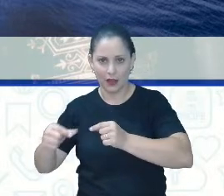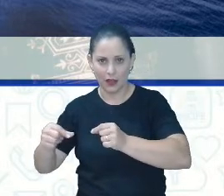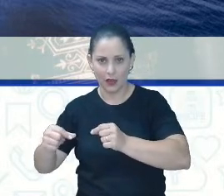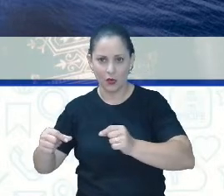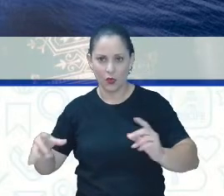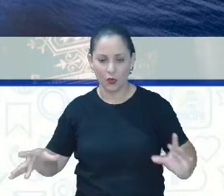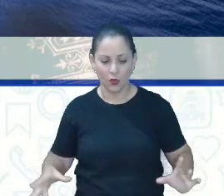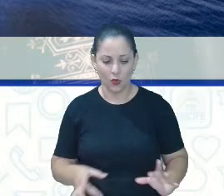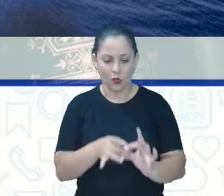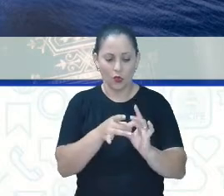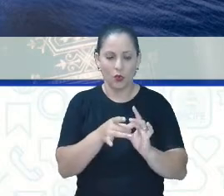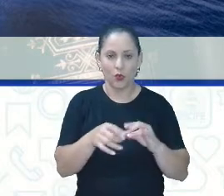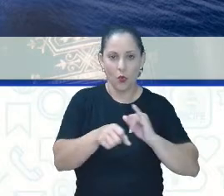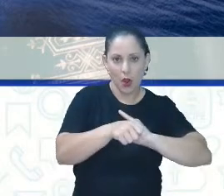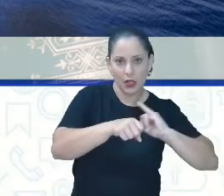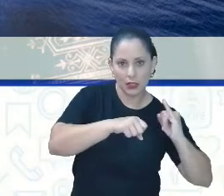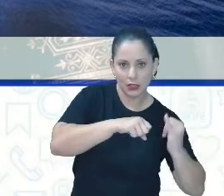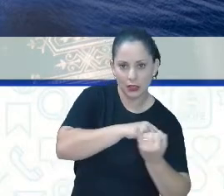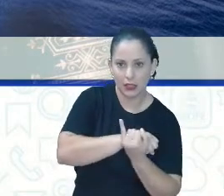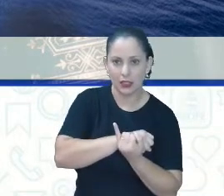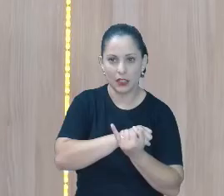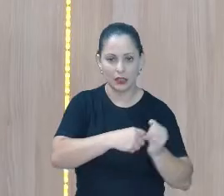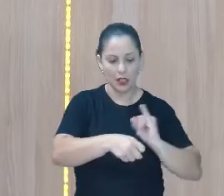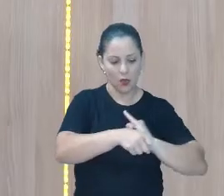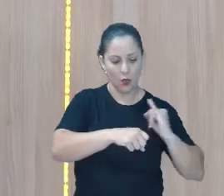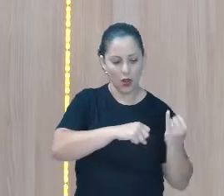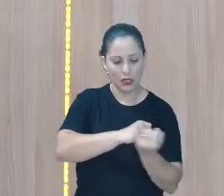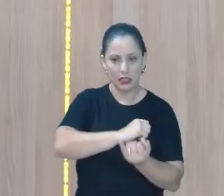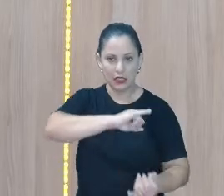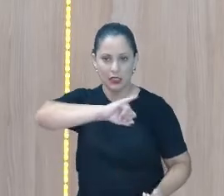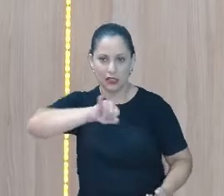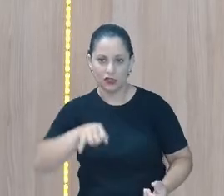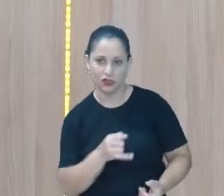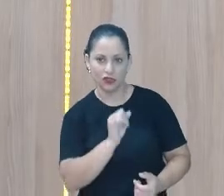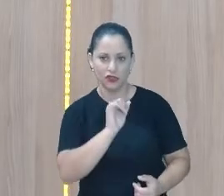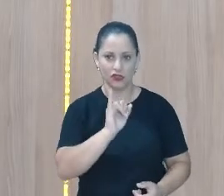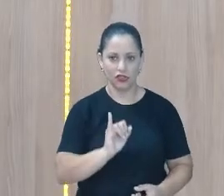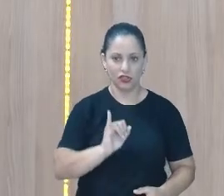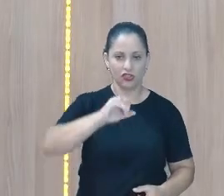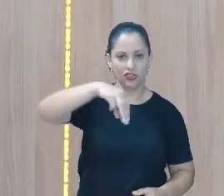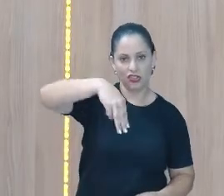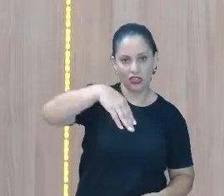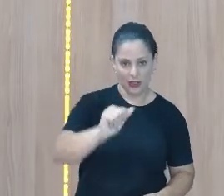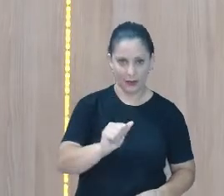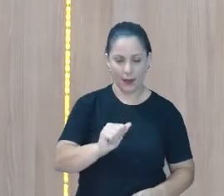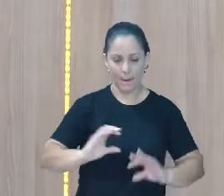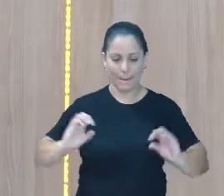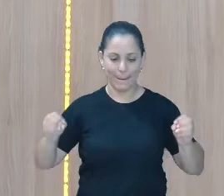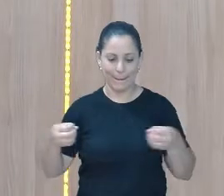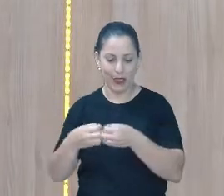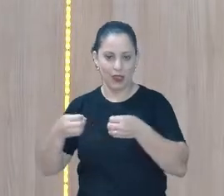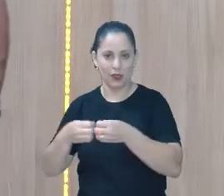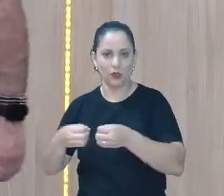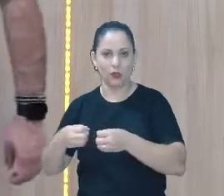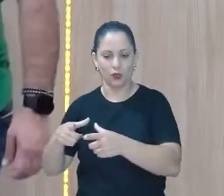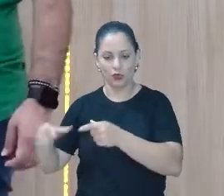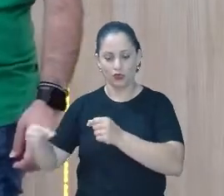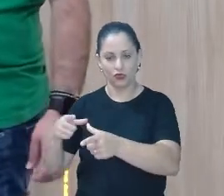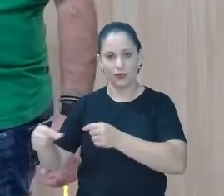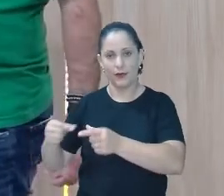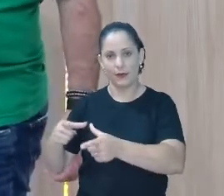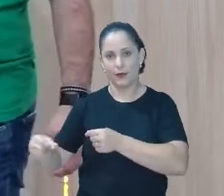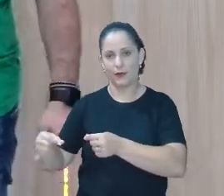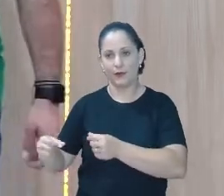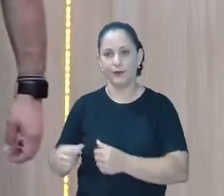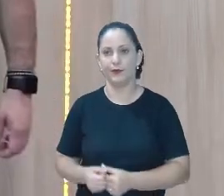Japão. Então veja que a gente tem a localização da ilha no mapa, né? Próximo aqui do Japão. E